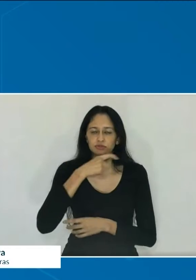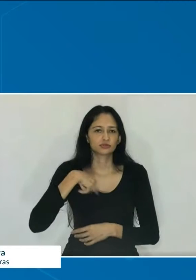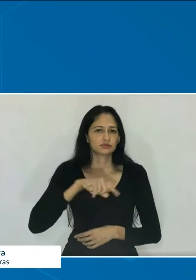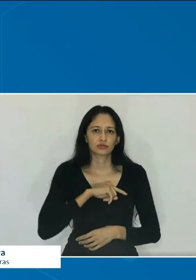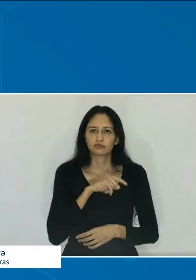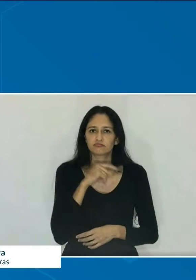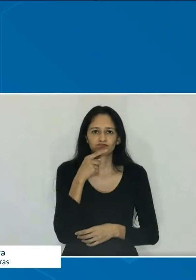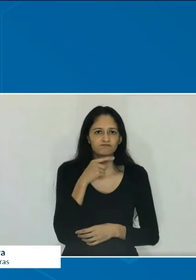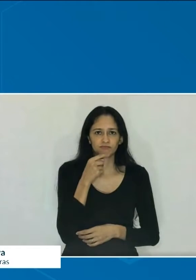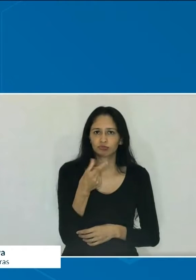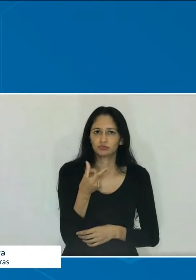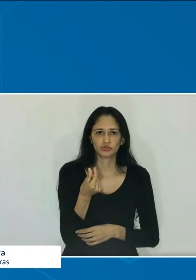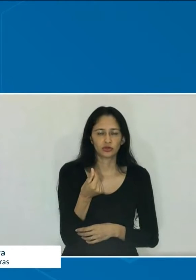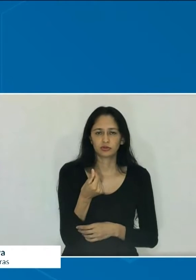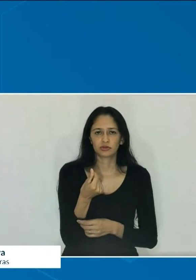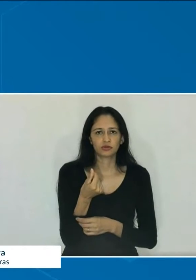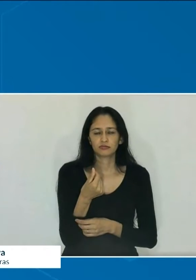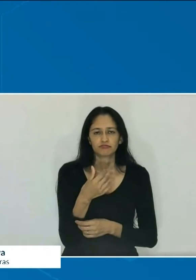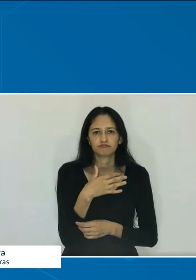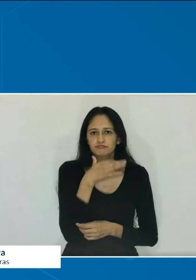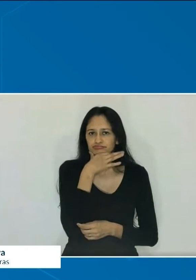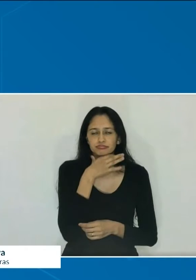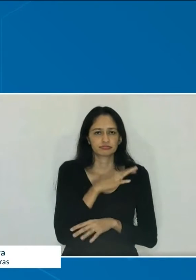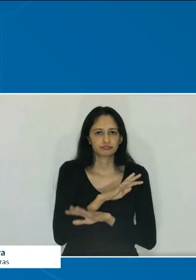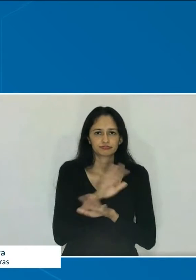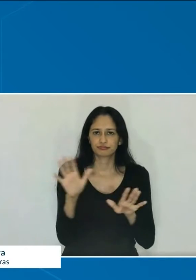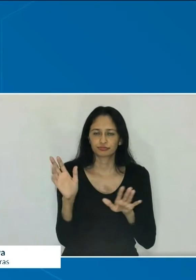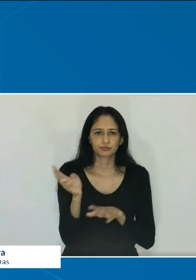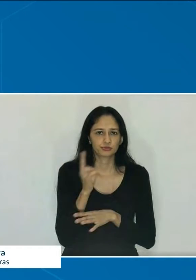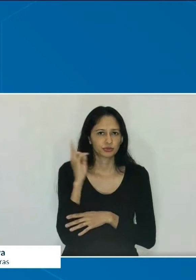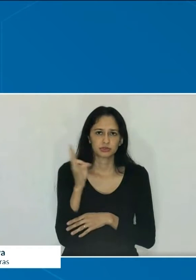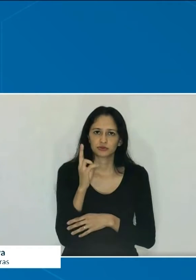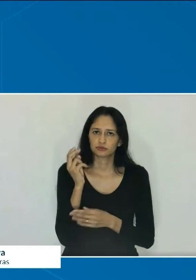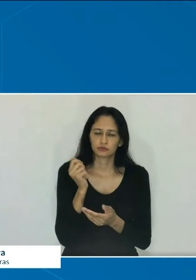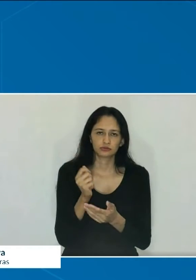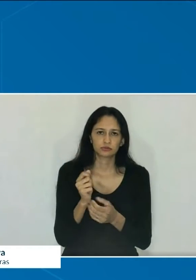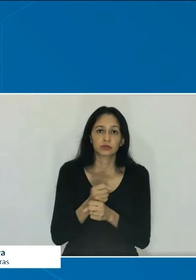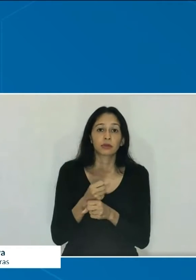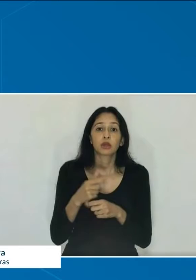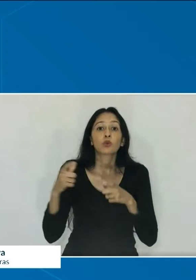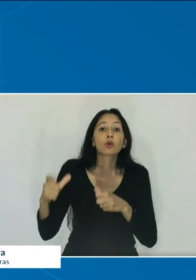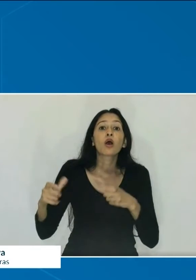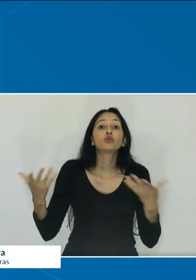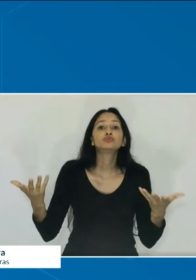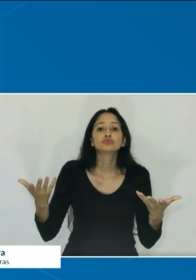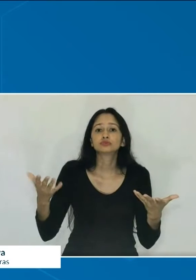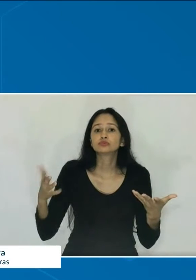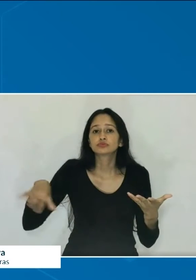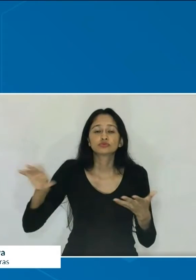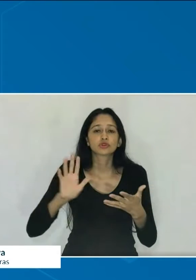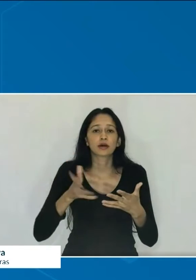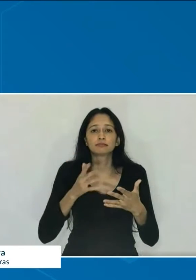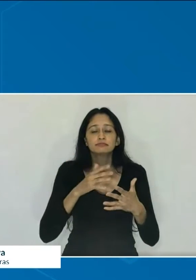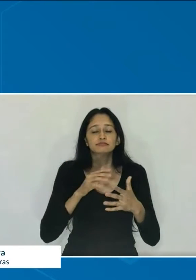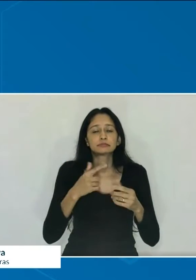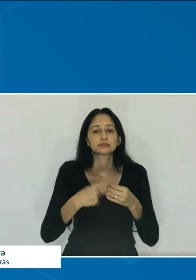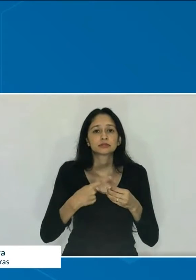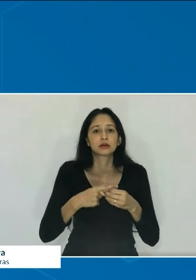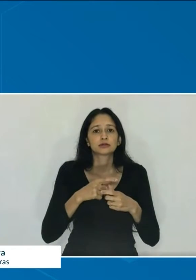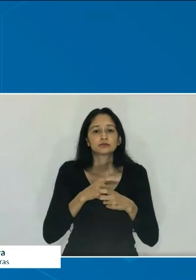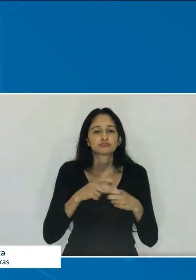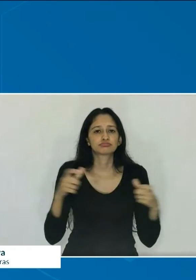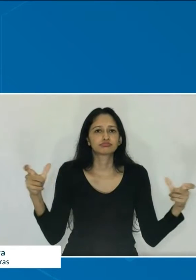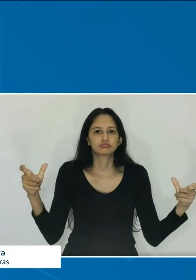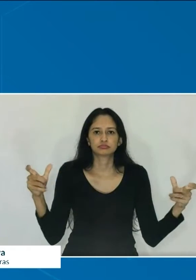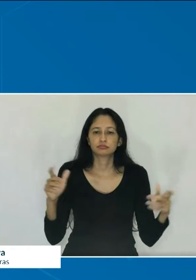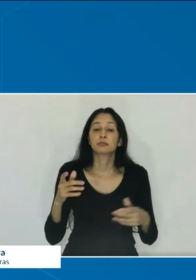para fazê-las, né, e não tem também para onde crescer. Então, nós temos que aliar, então, a tecnologia para resolver